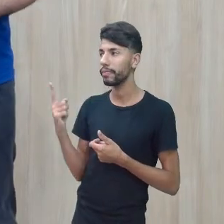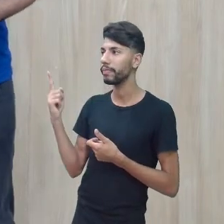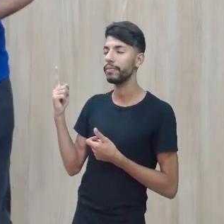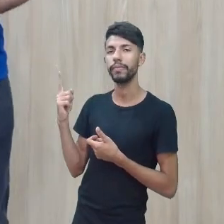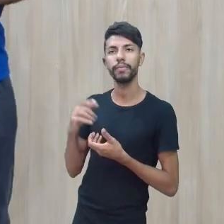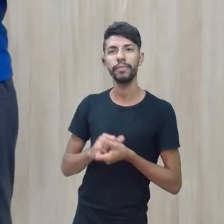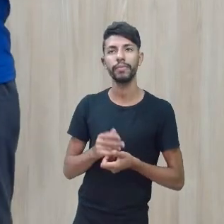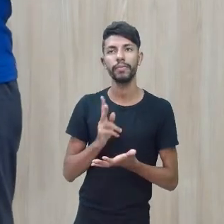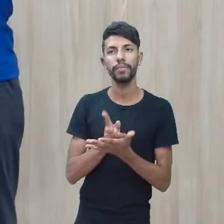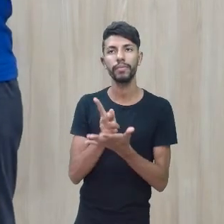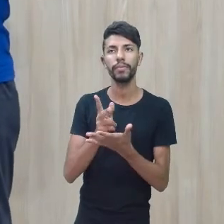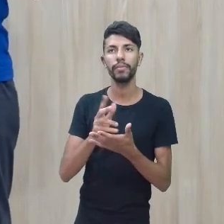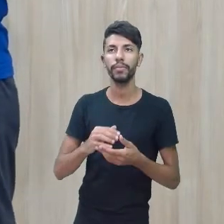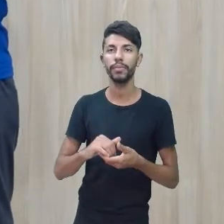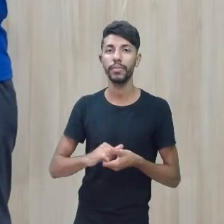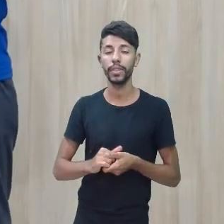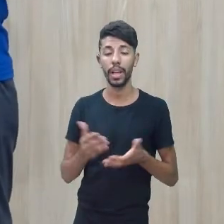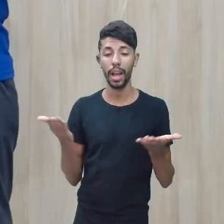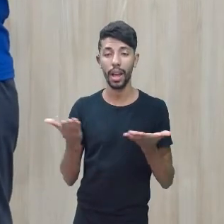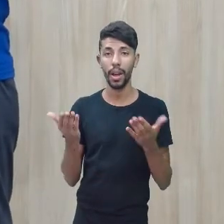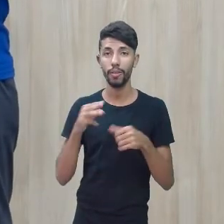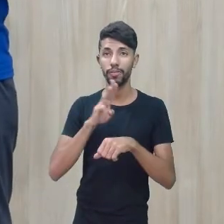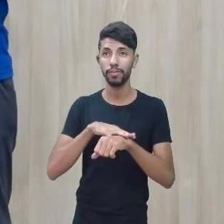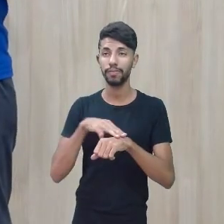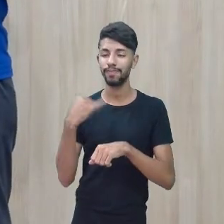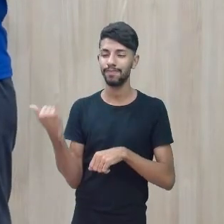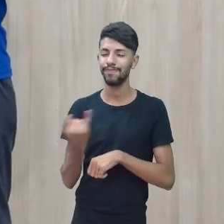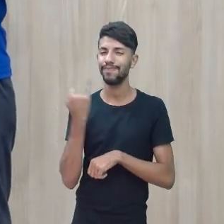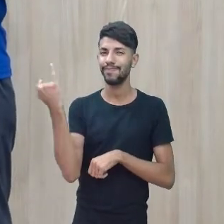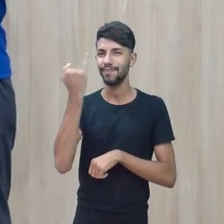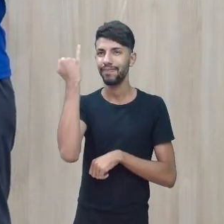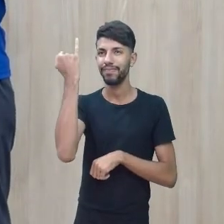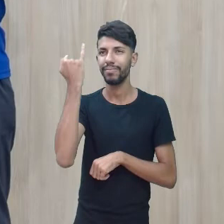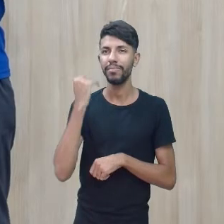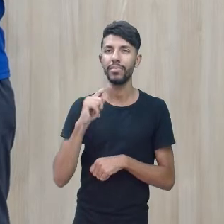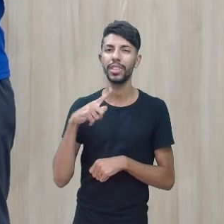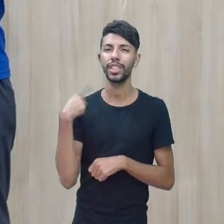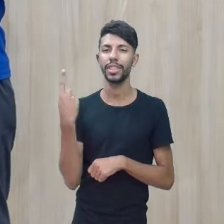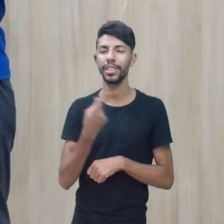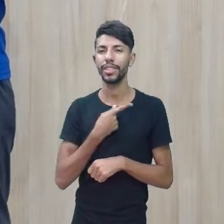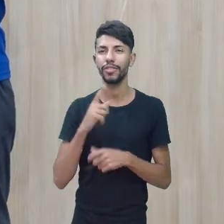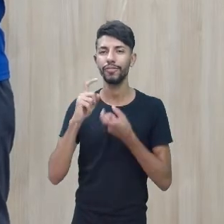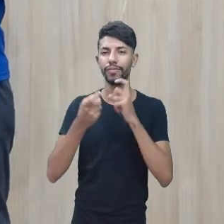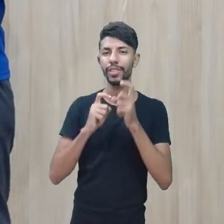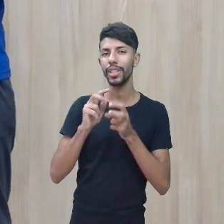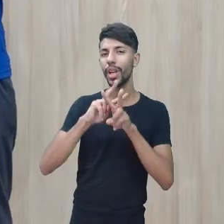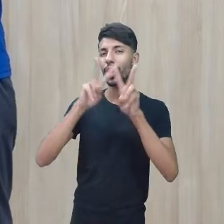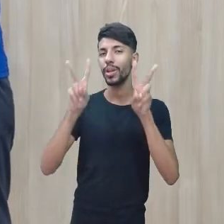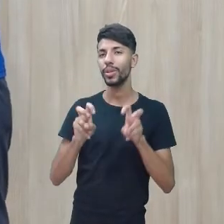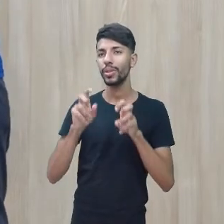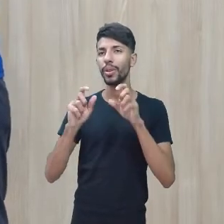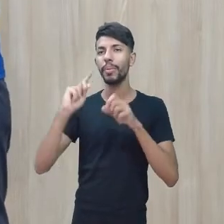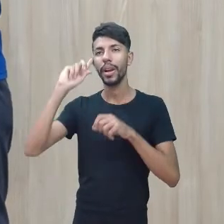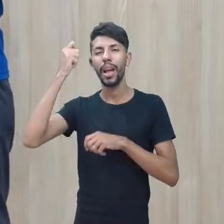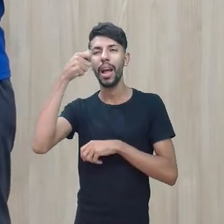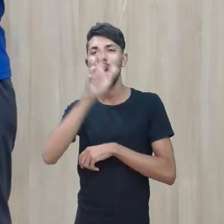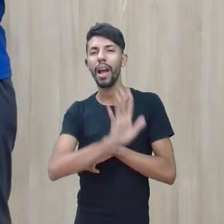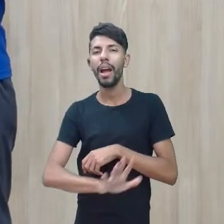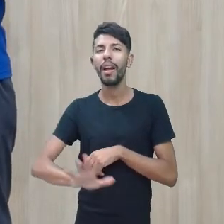Seguimos. Agora veja só, chegamos agora em um ponto importante. Nós estamos aqui falando sobre a